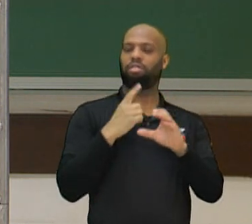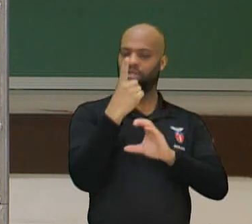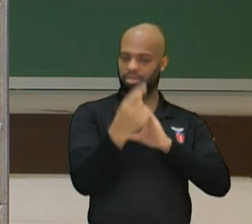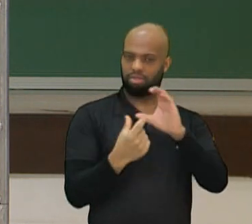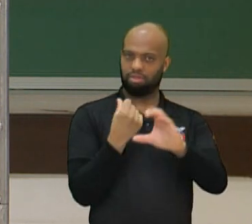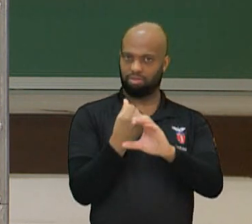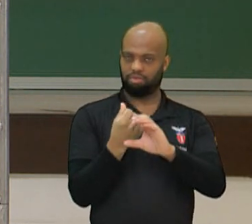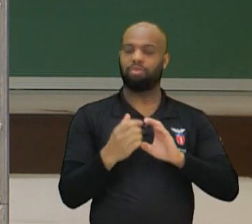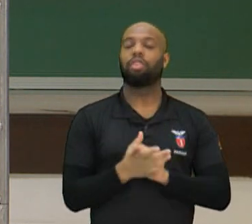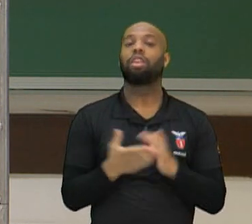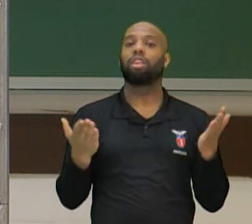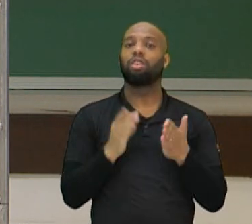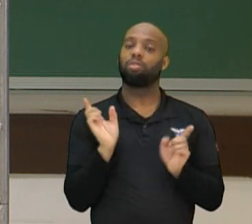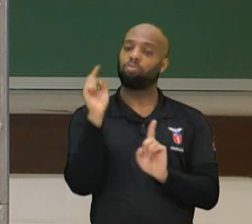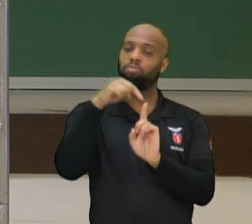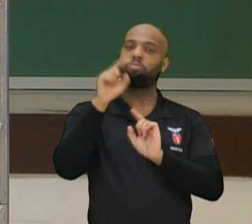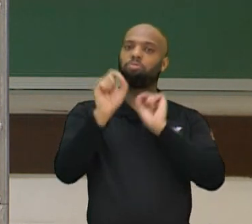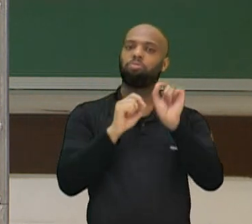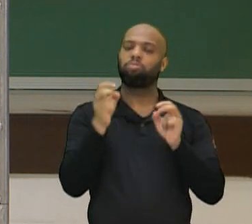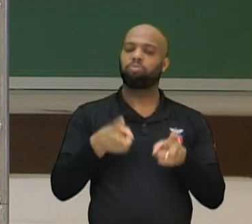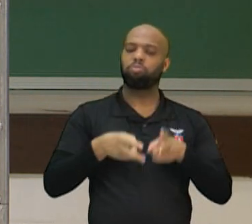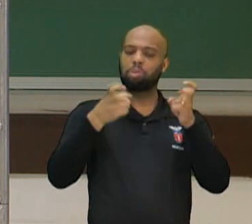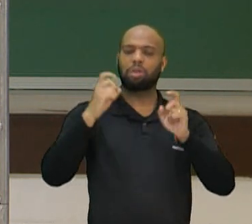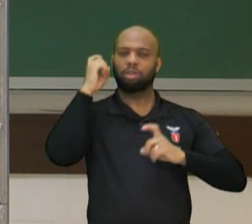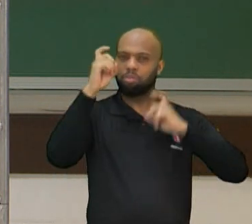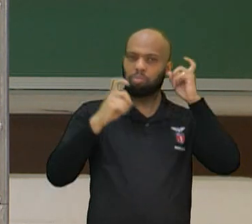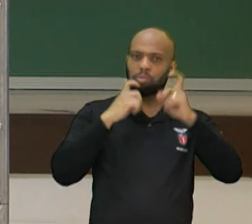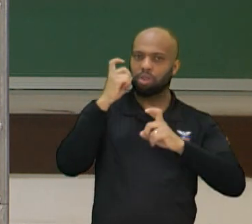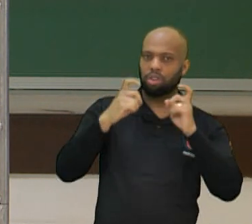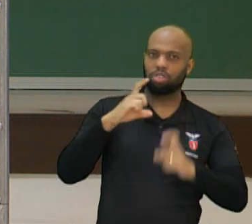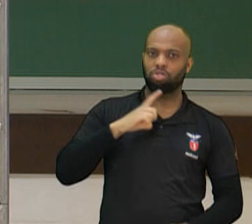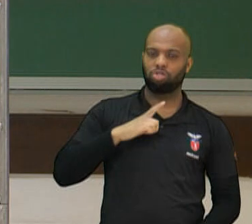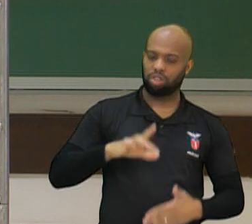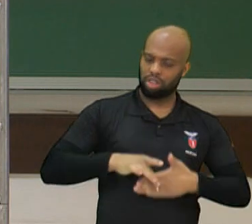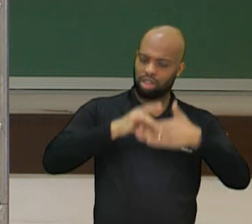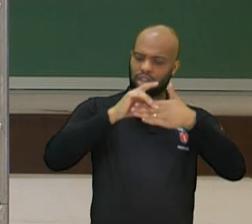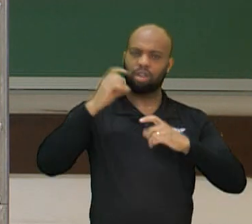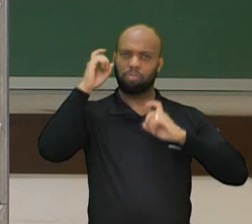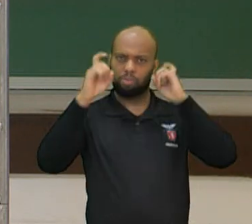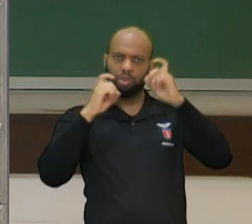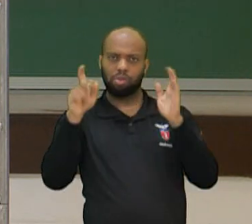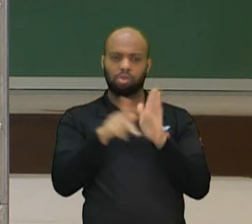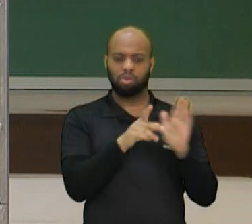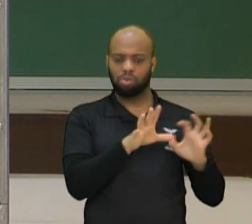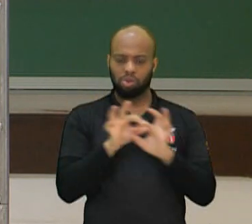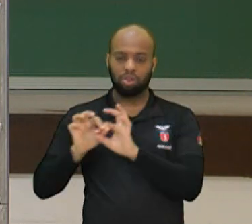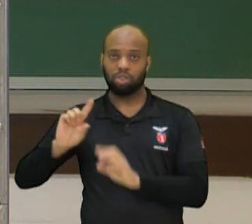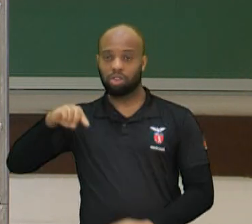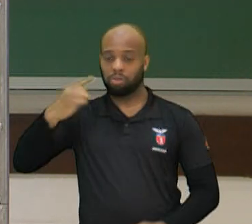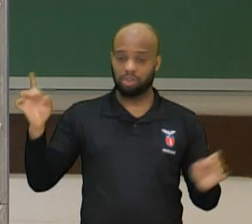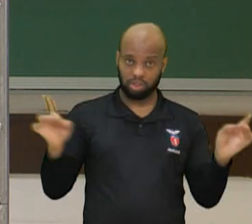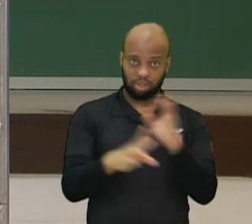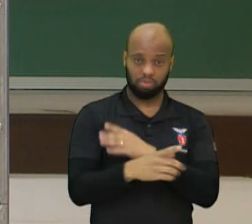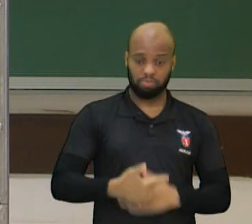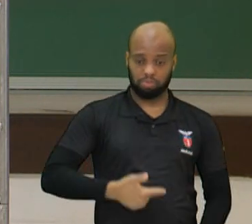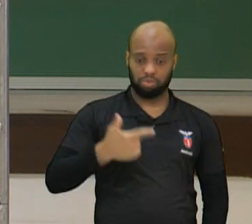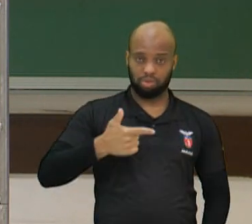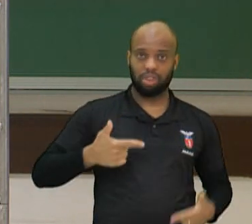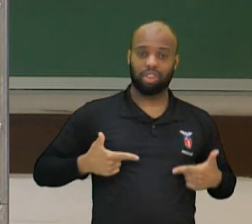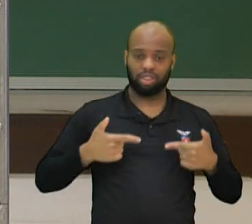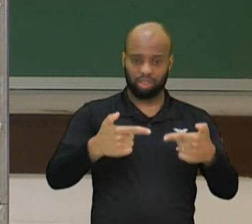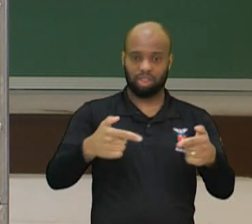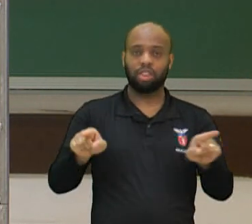analisar essas duas citações é perceber a preocupação desses líderes com o contexto do pós-guerra, com a ameaça